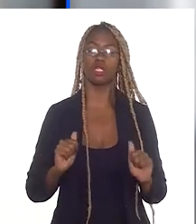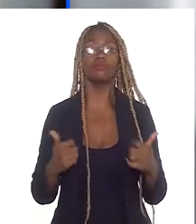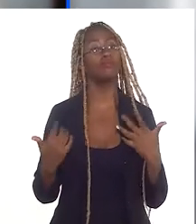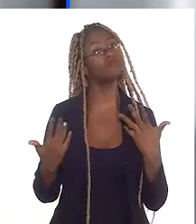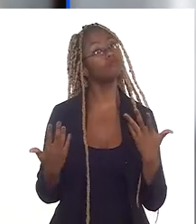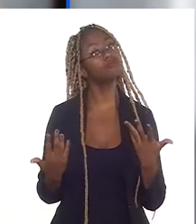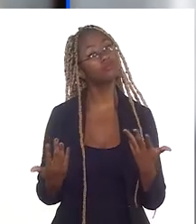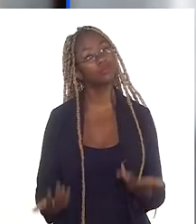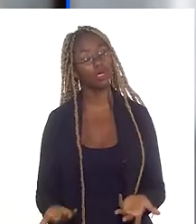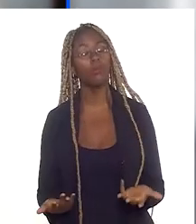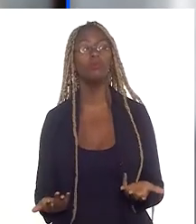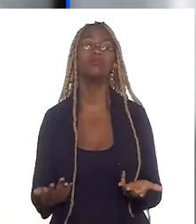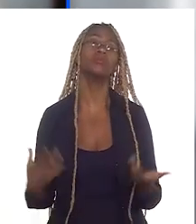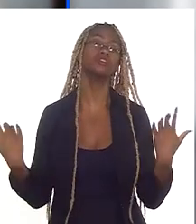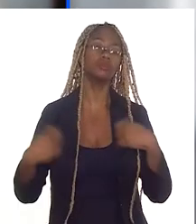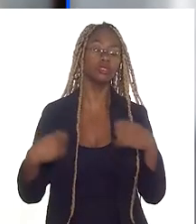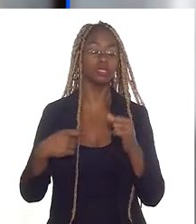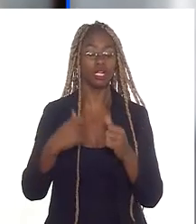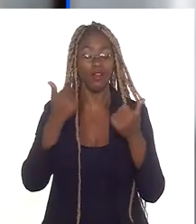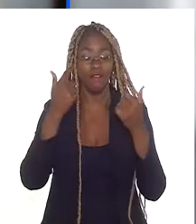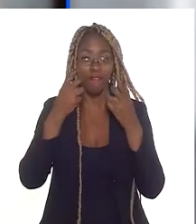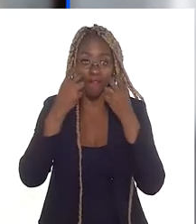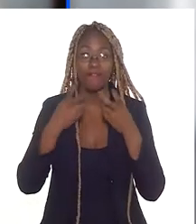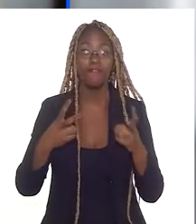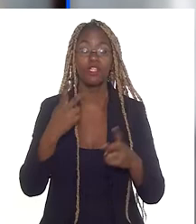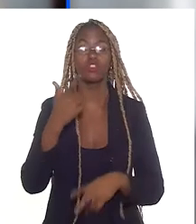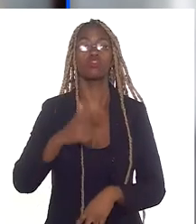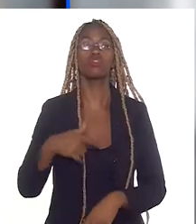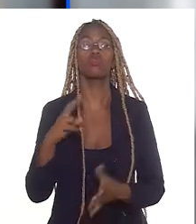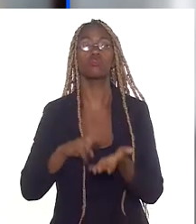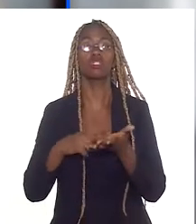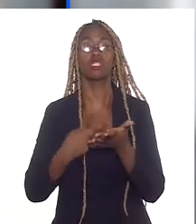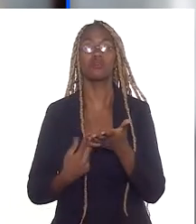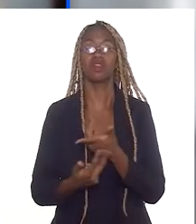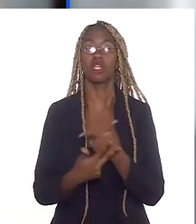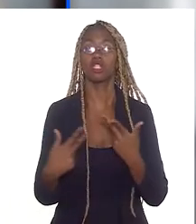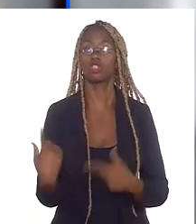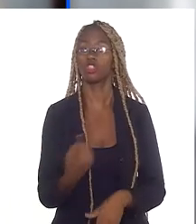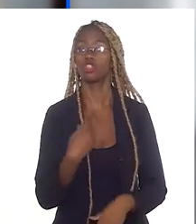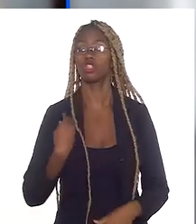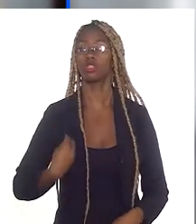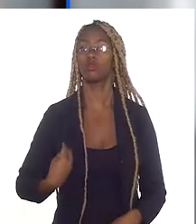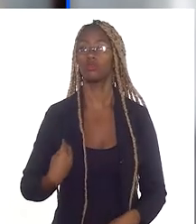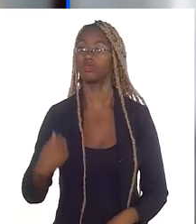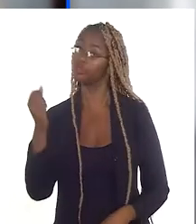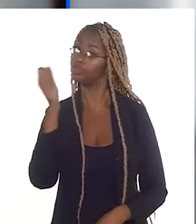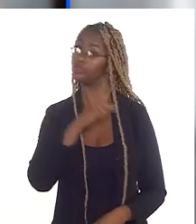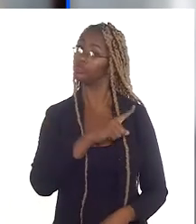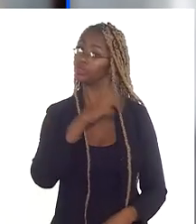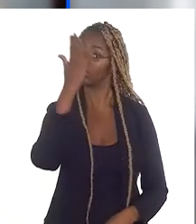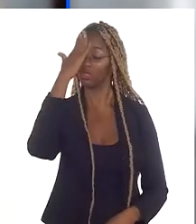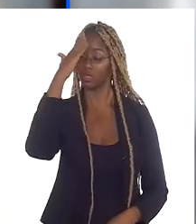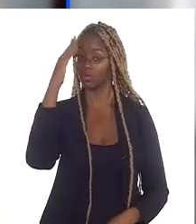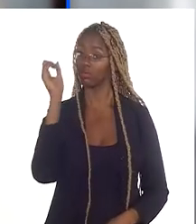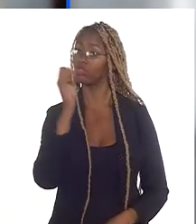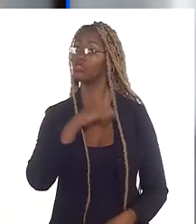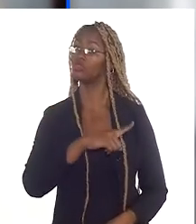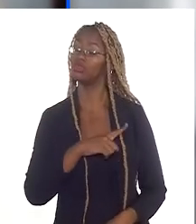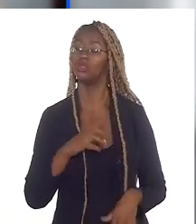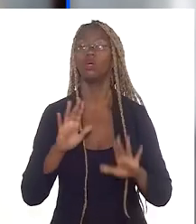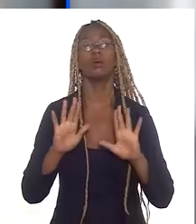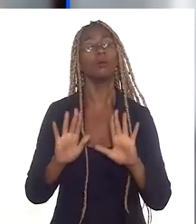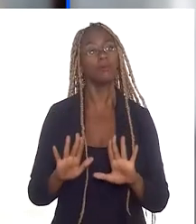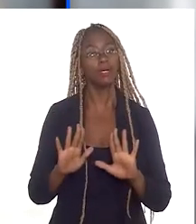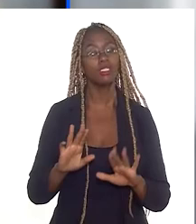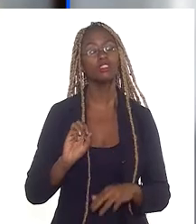então a gente realmente vai precisar rever aquilo que tem significado para gente é e e é dificílimo